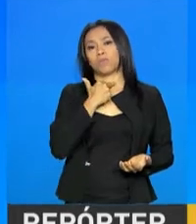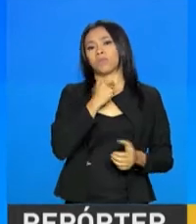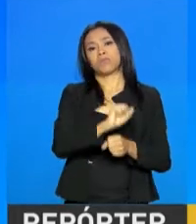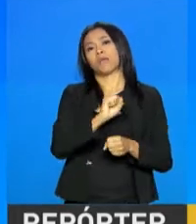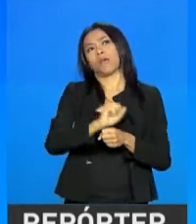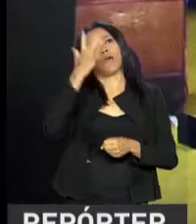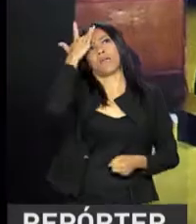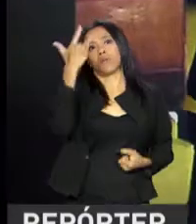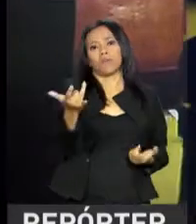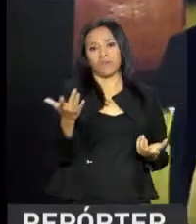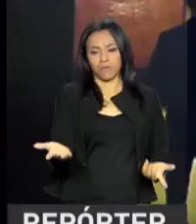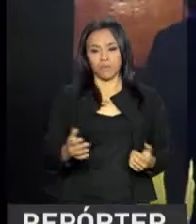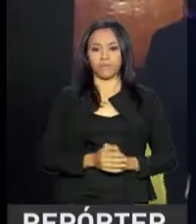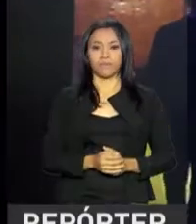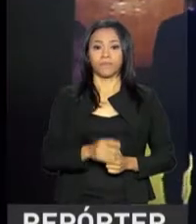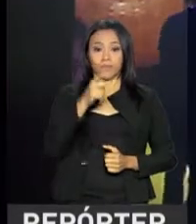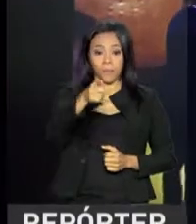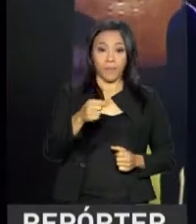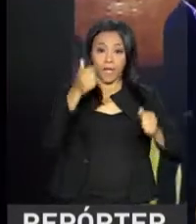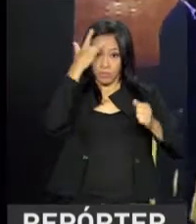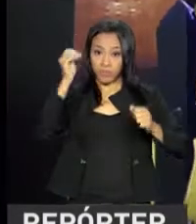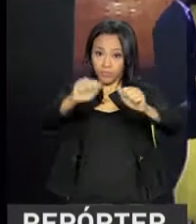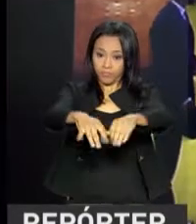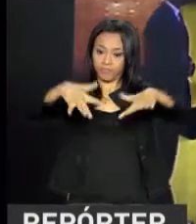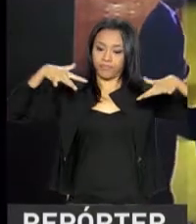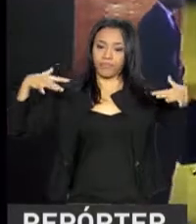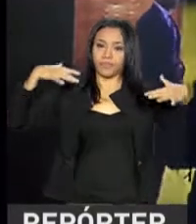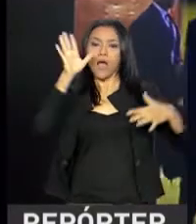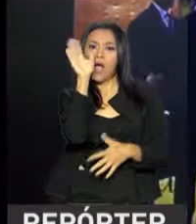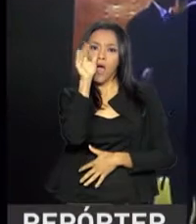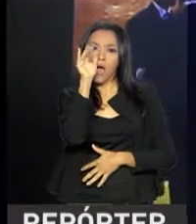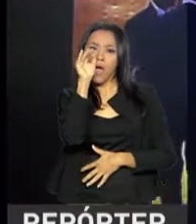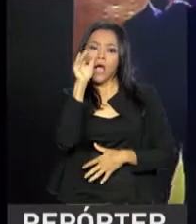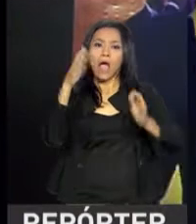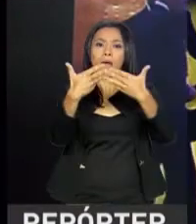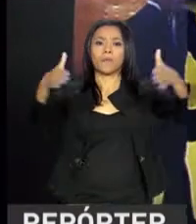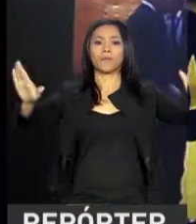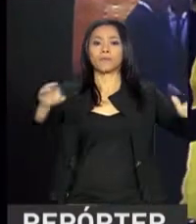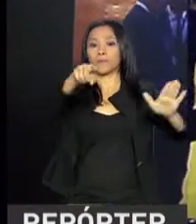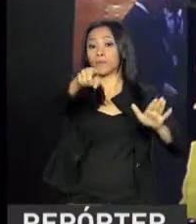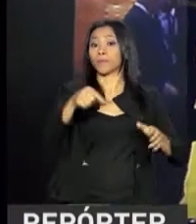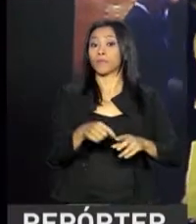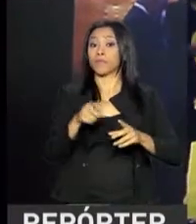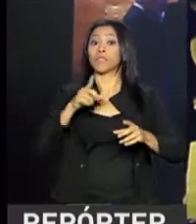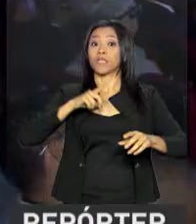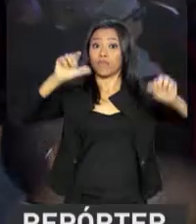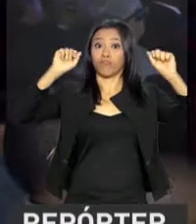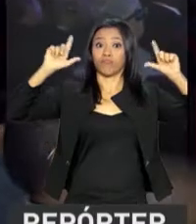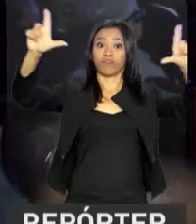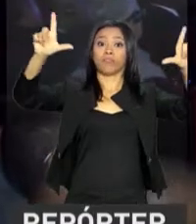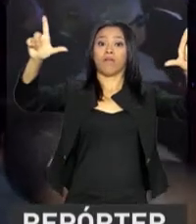sintonia com o público do fórum acompanhou a cerimônia de abertura em um telão montado no centro de convenções de brasília